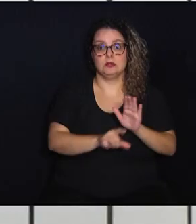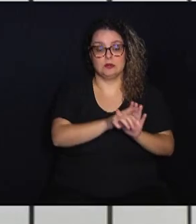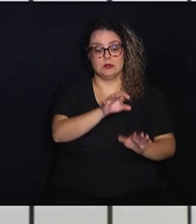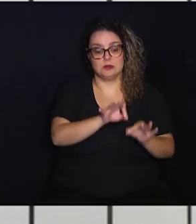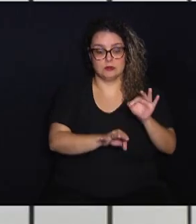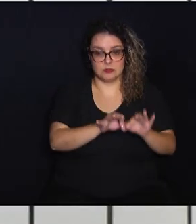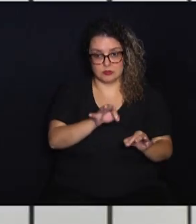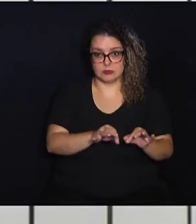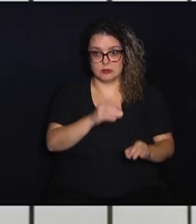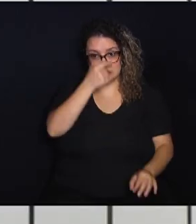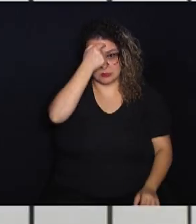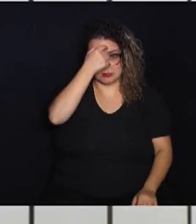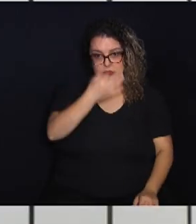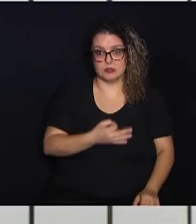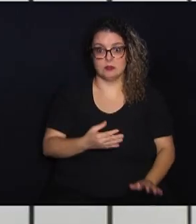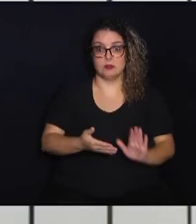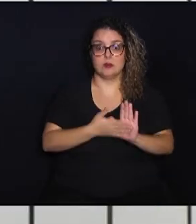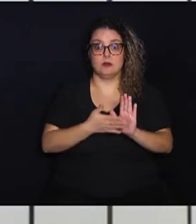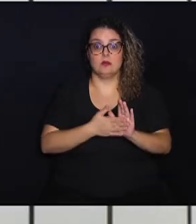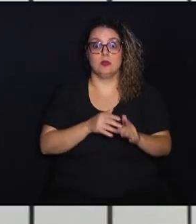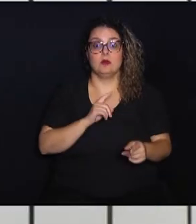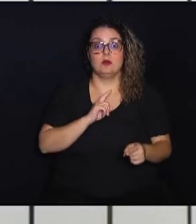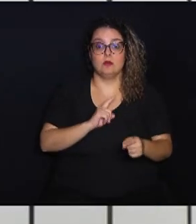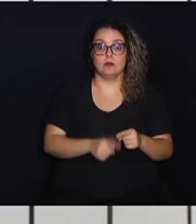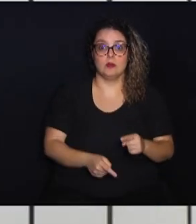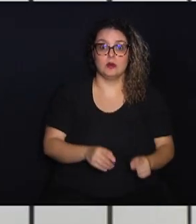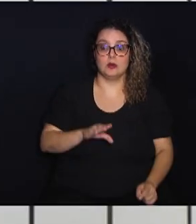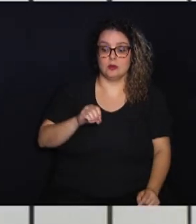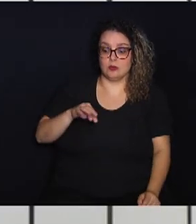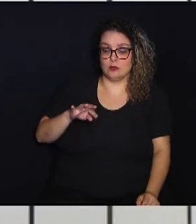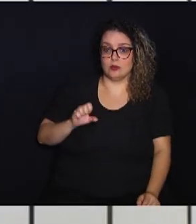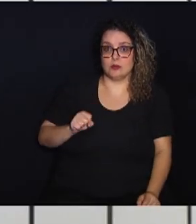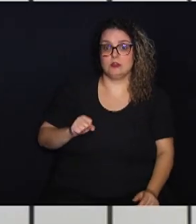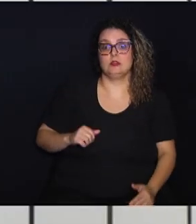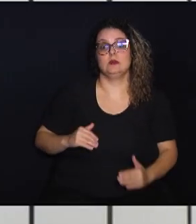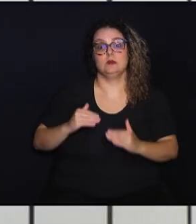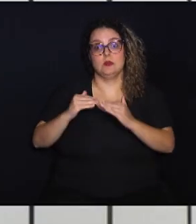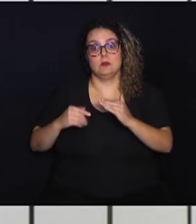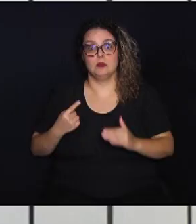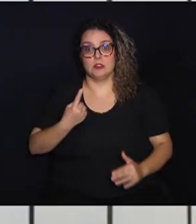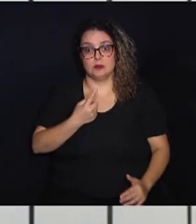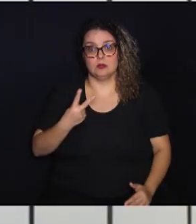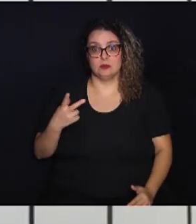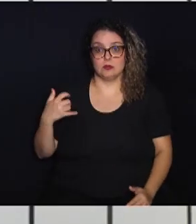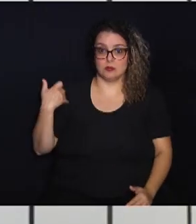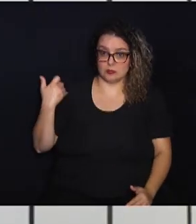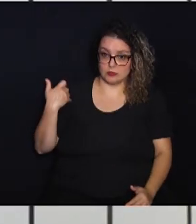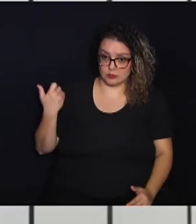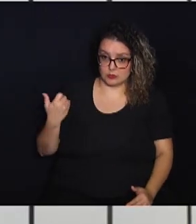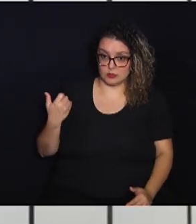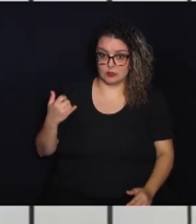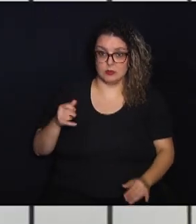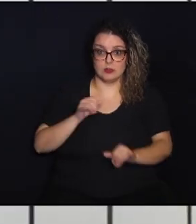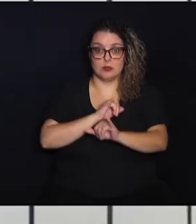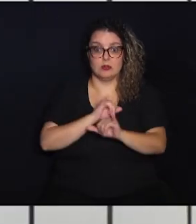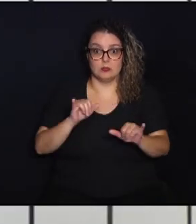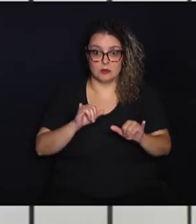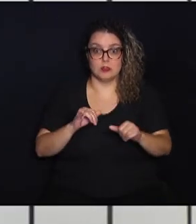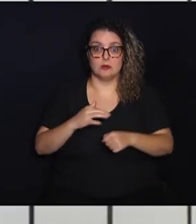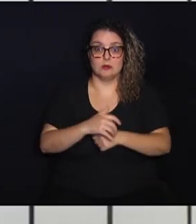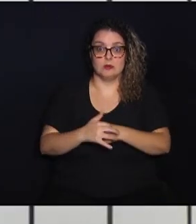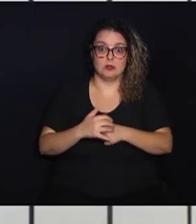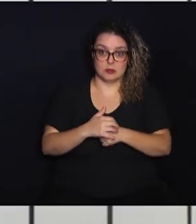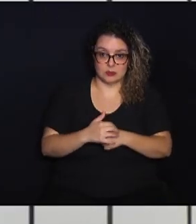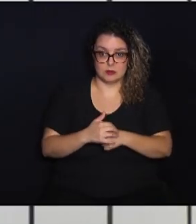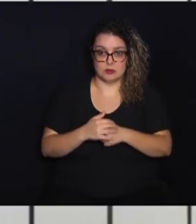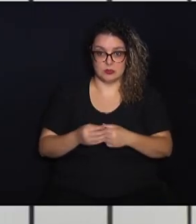ela prevê regras como a proibição de contas por menores de 12 anos e de publicidade digital dirigida